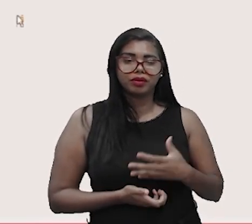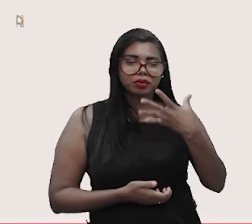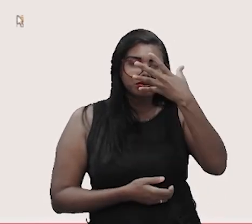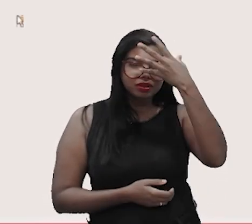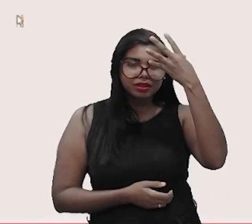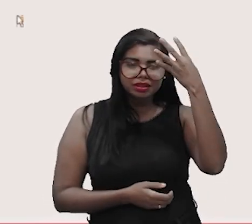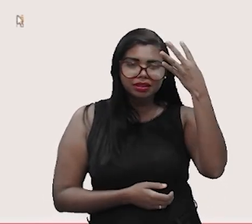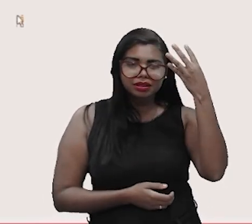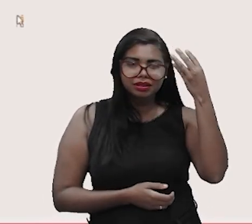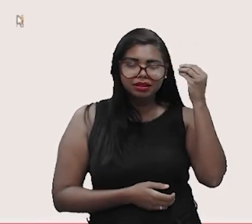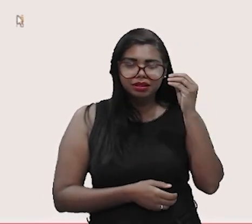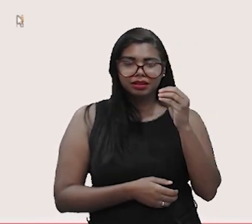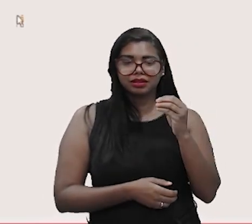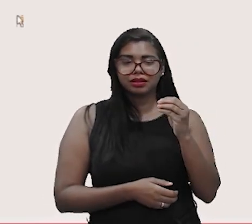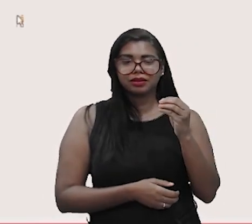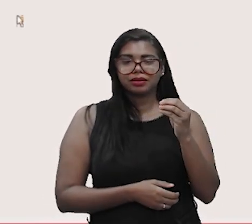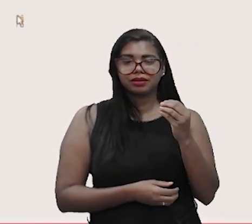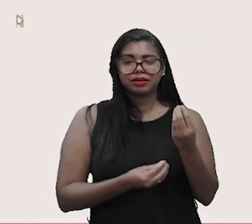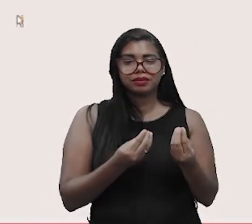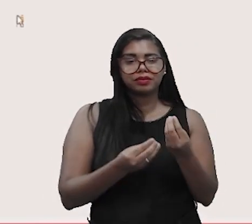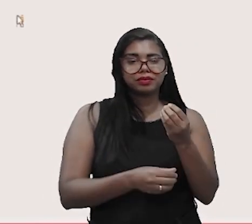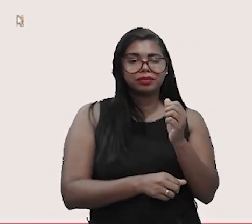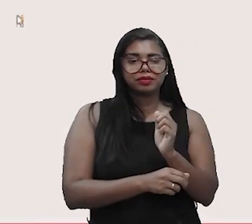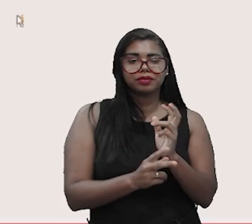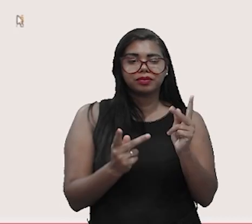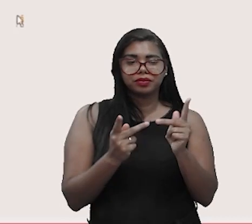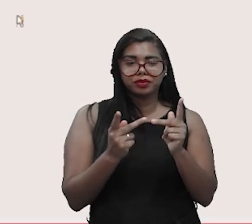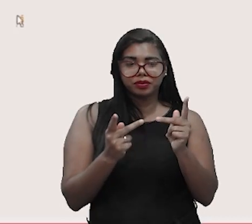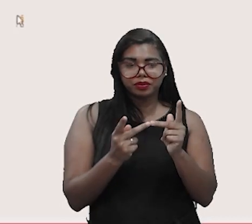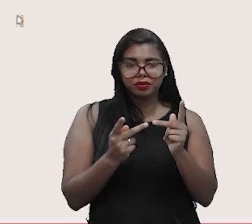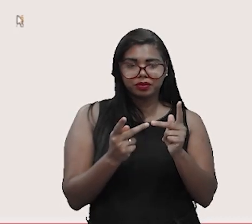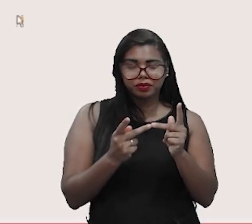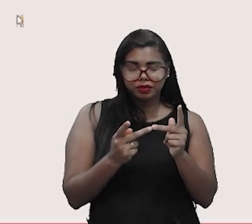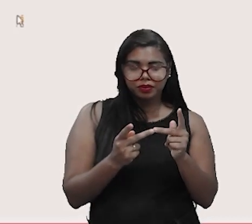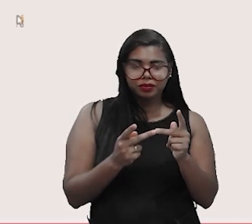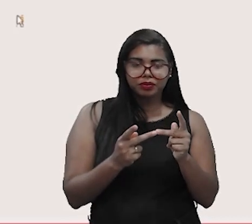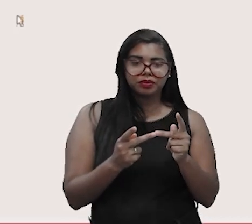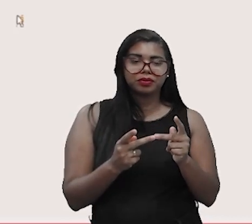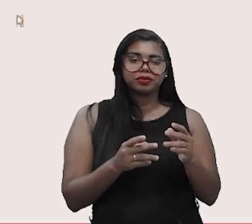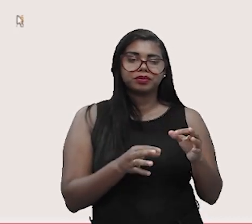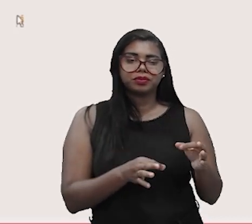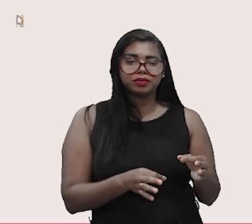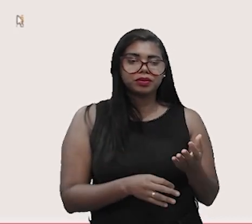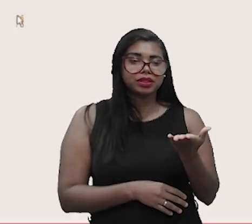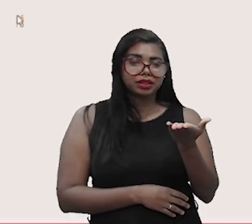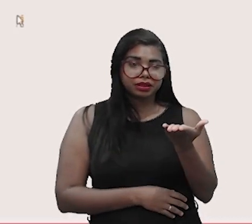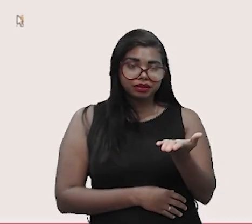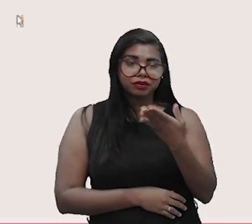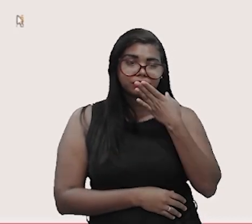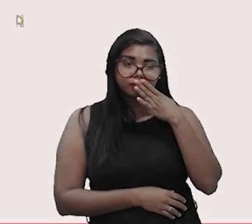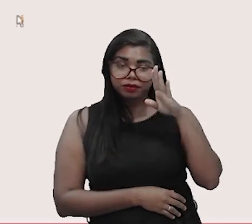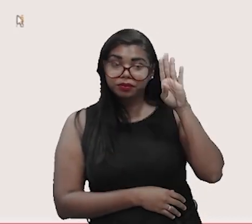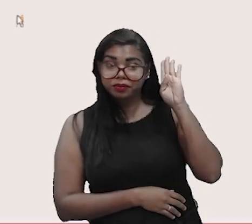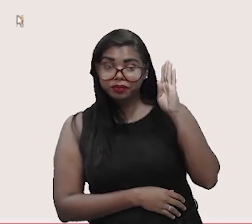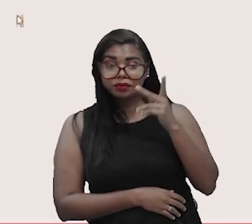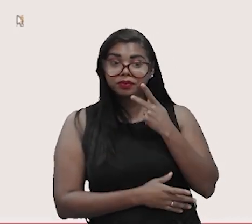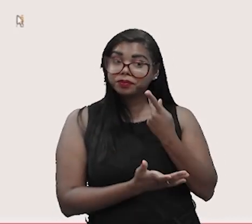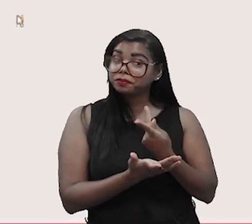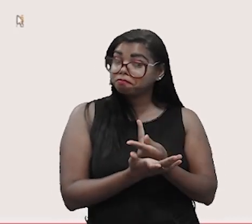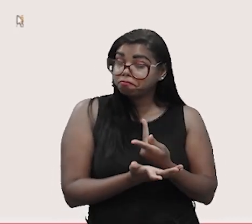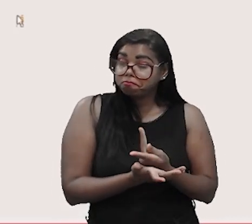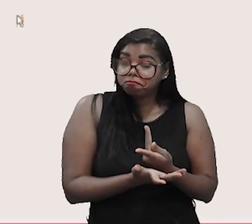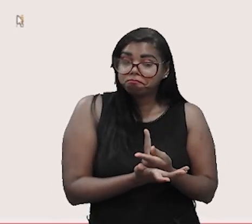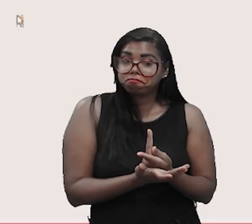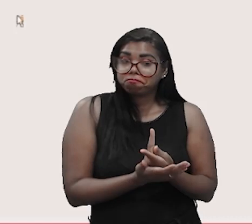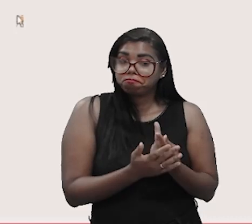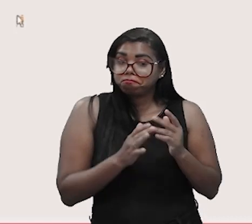e para-te. Pronome no lugar certo é elitismo. Se você prefere falar errado, falo